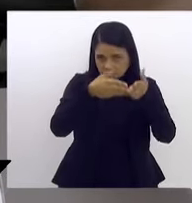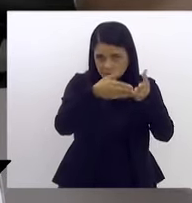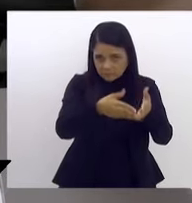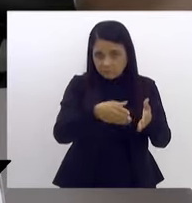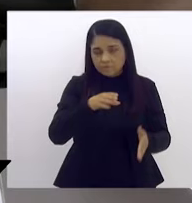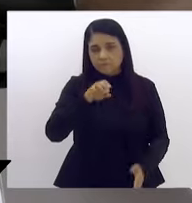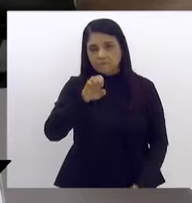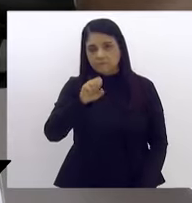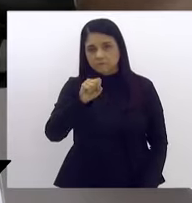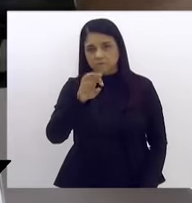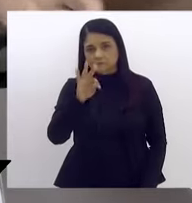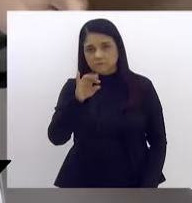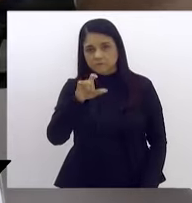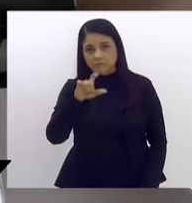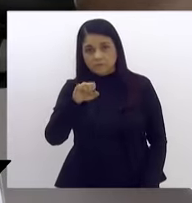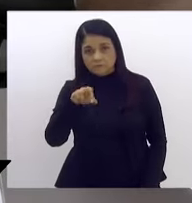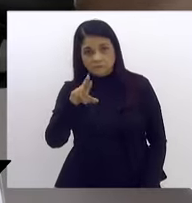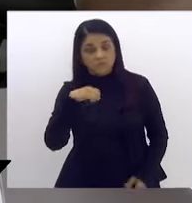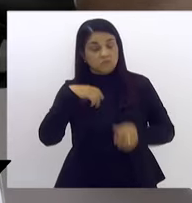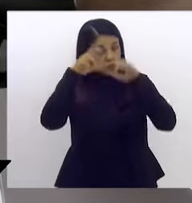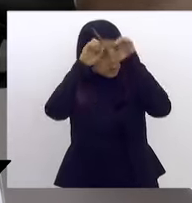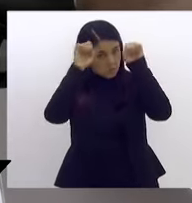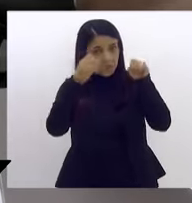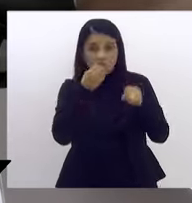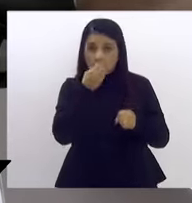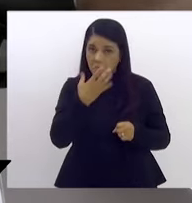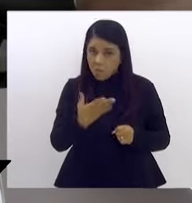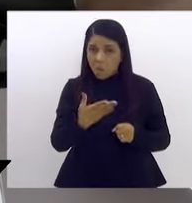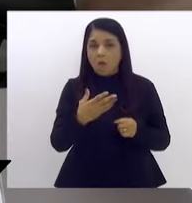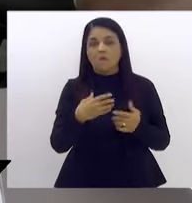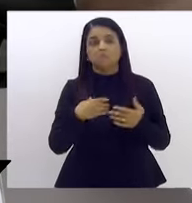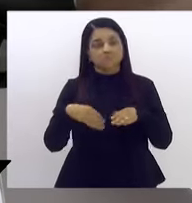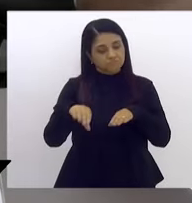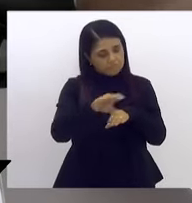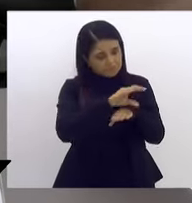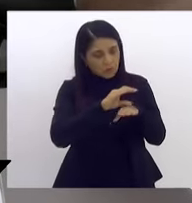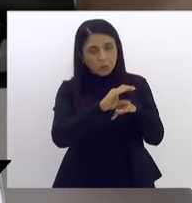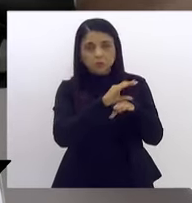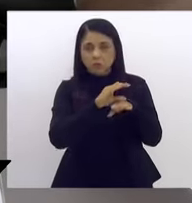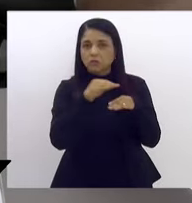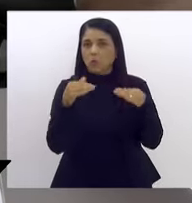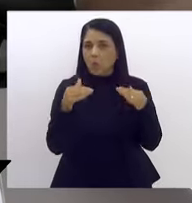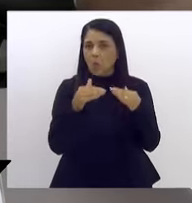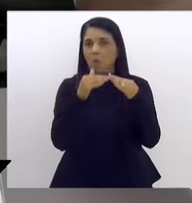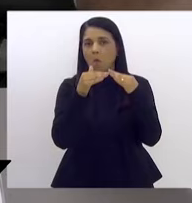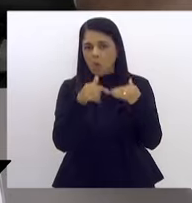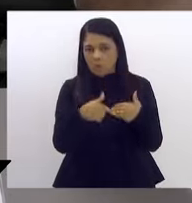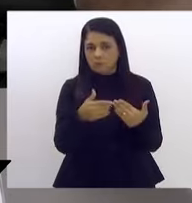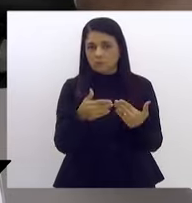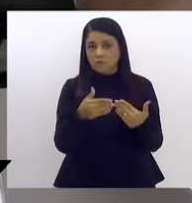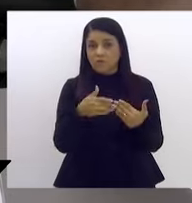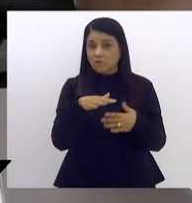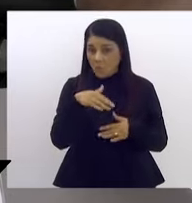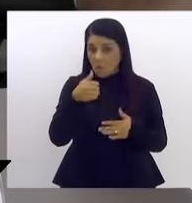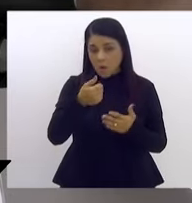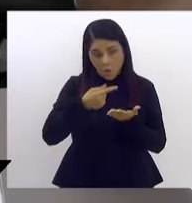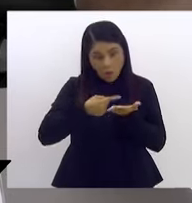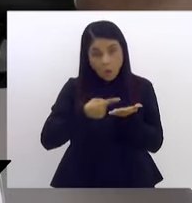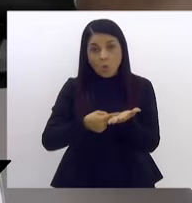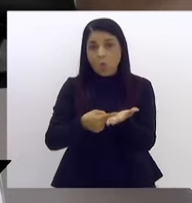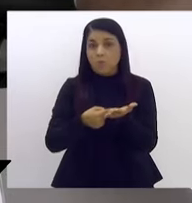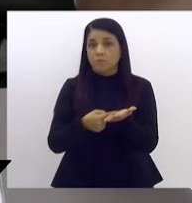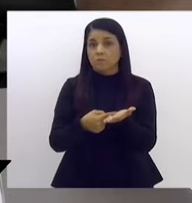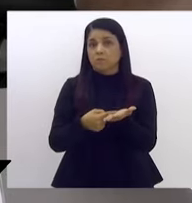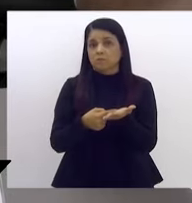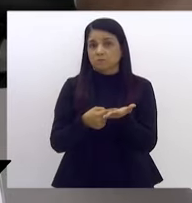o Supremo disse são boas são constitucionais e pior pior não melhor e melhor foram cumpridas foram